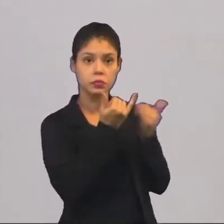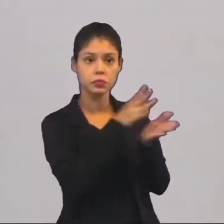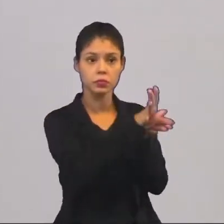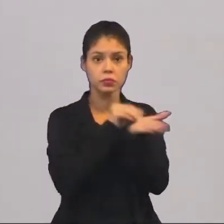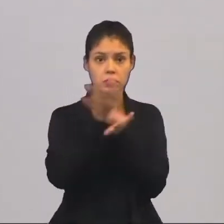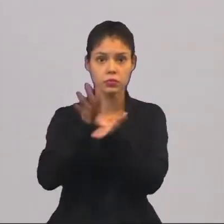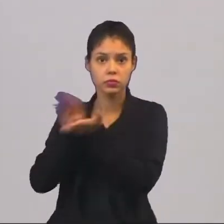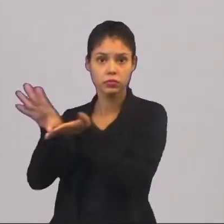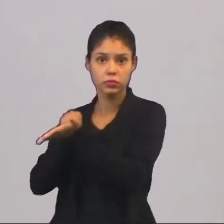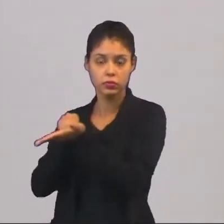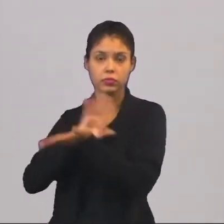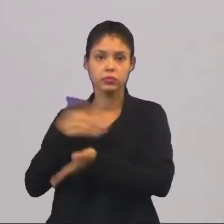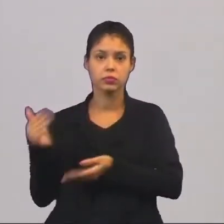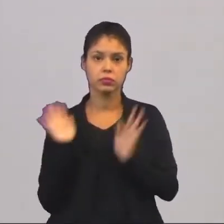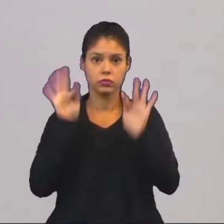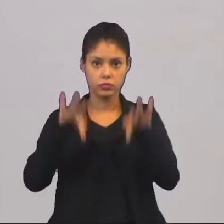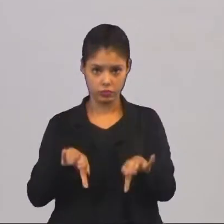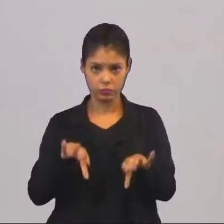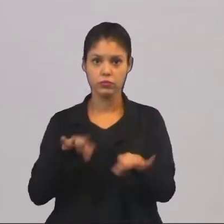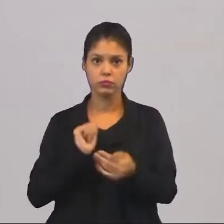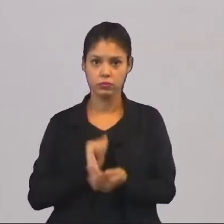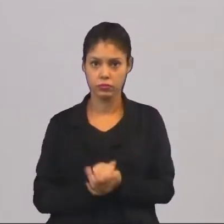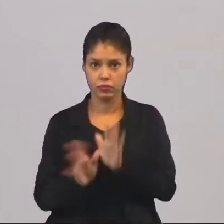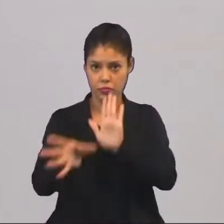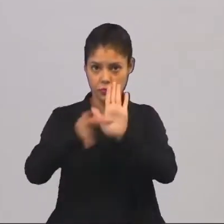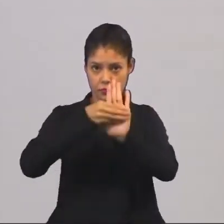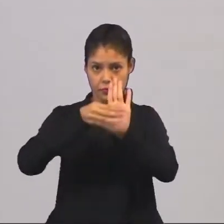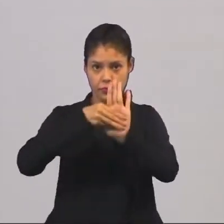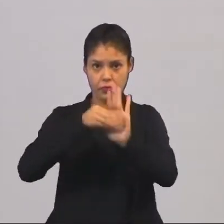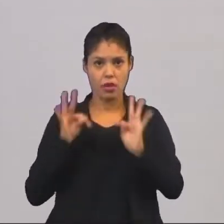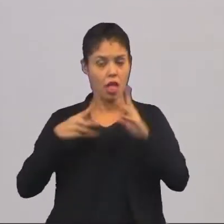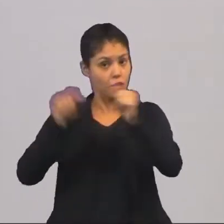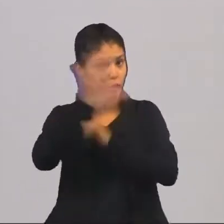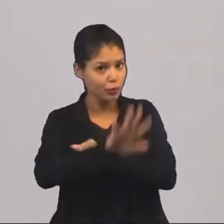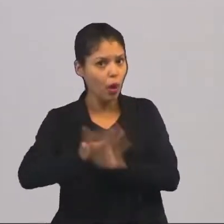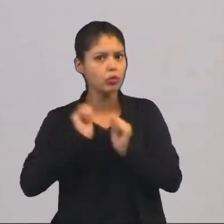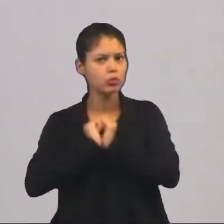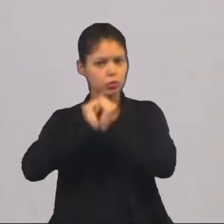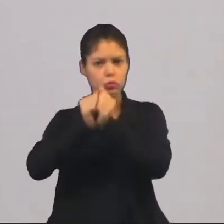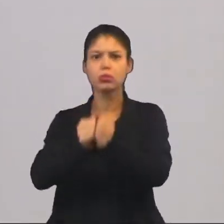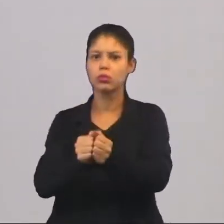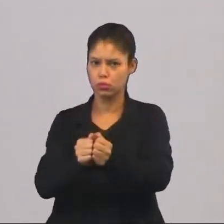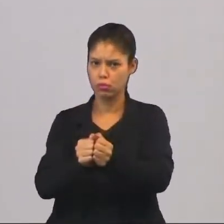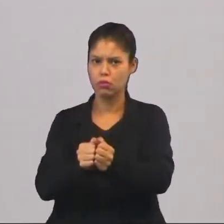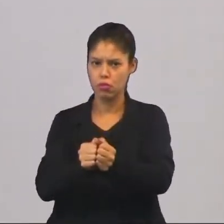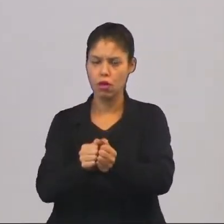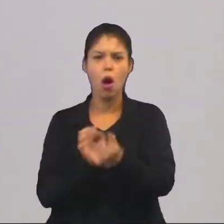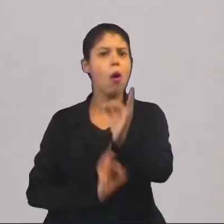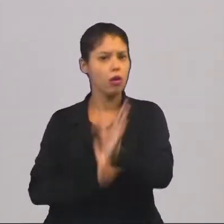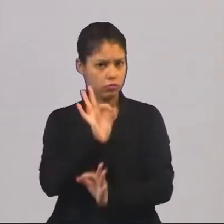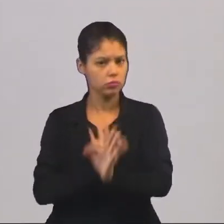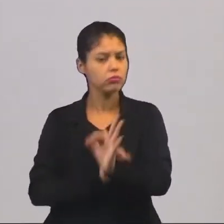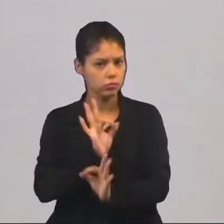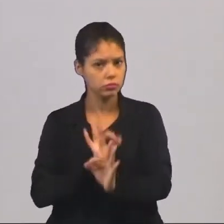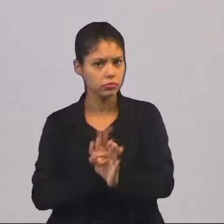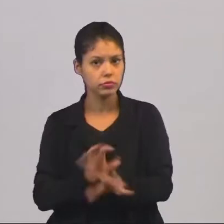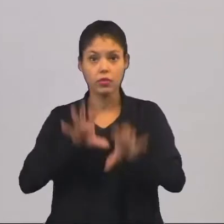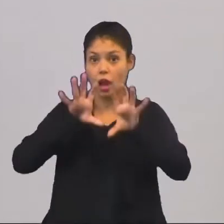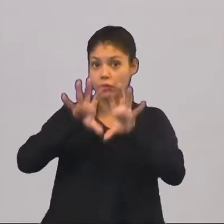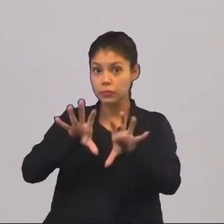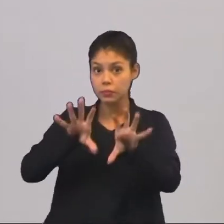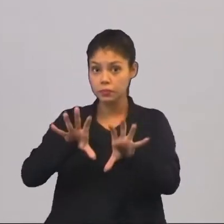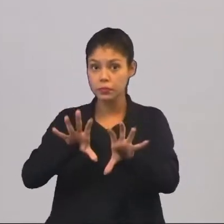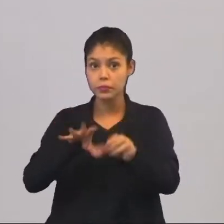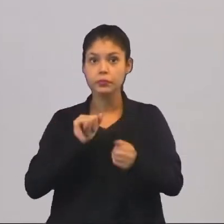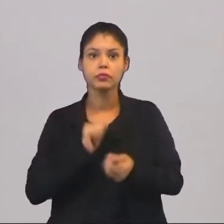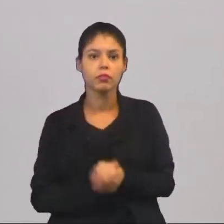outro, tá? Para quando chegar no final, colocar aquele todo junto e organizado. Então isso